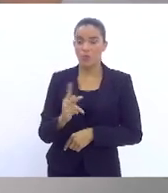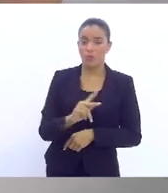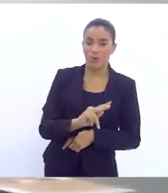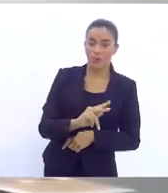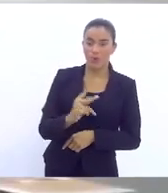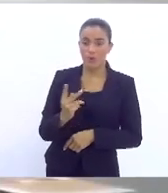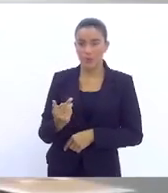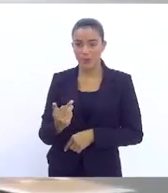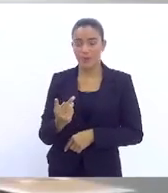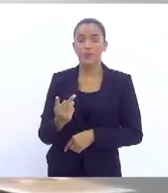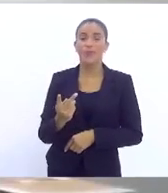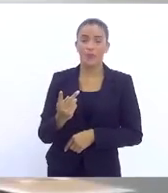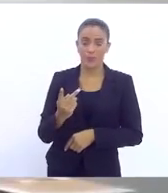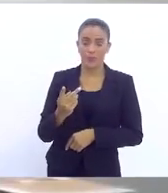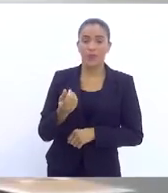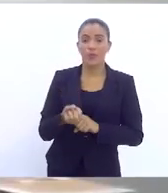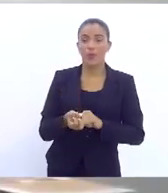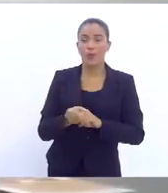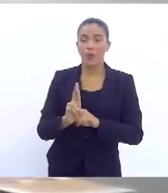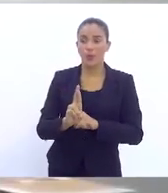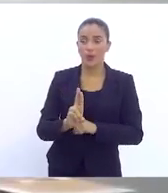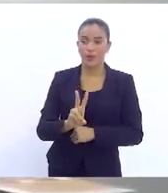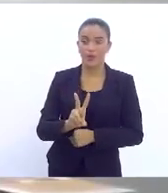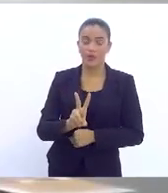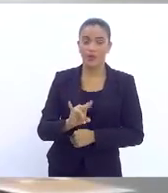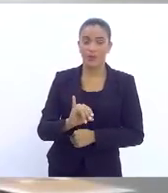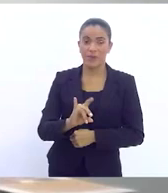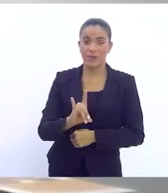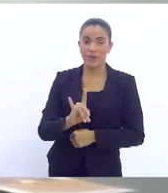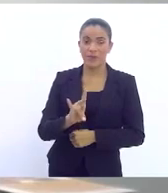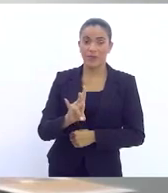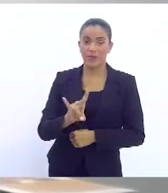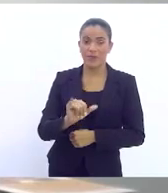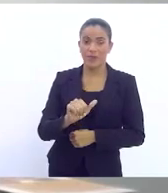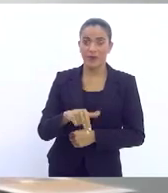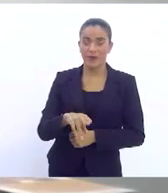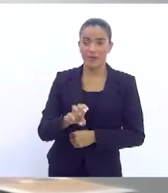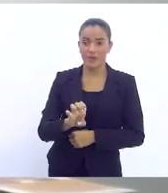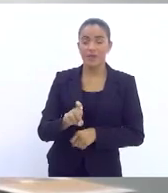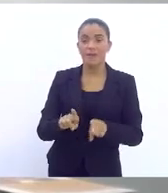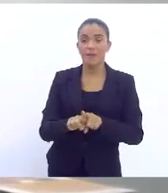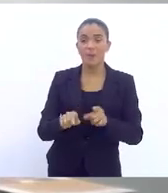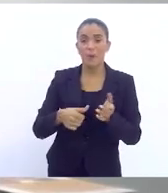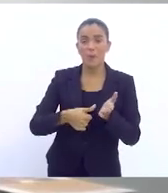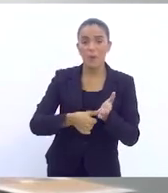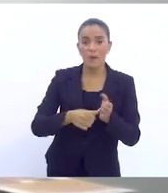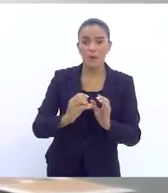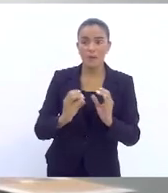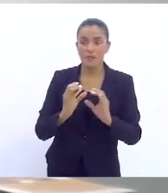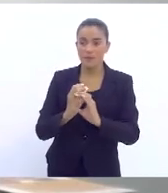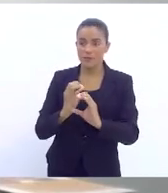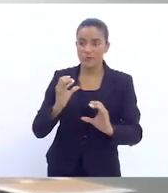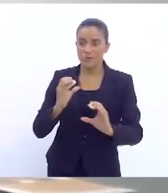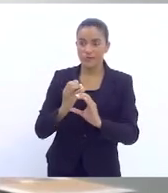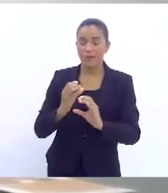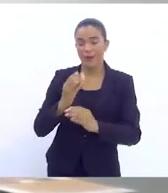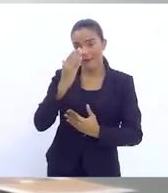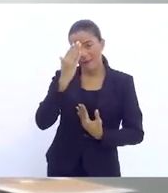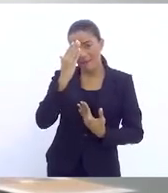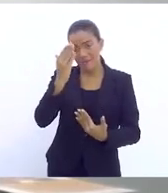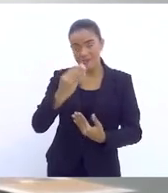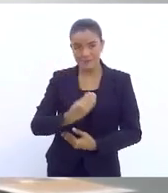Então vamos Dra Viviane Vasco sou obrigada E pelo clube de engenharia agradecer a presença também